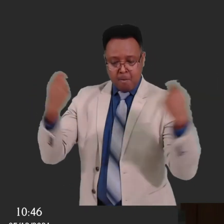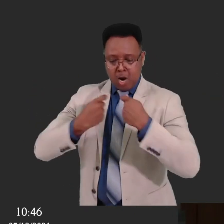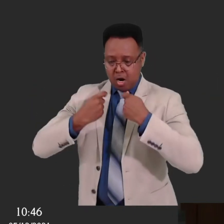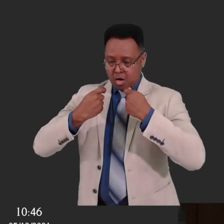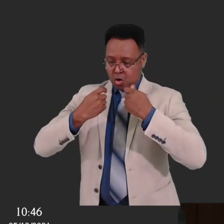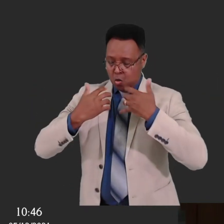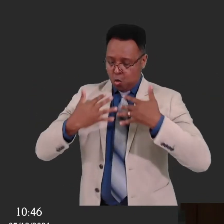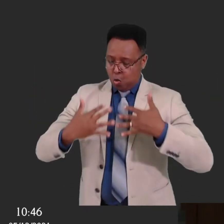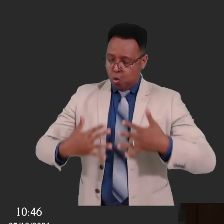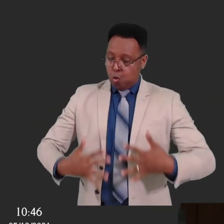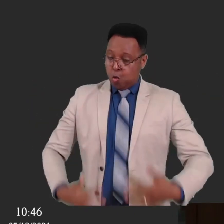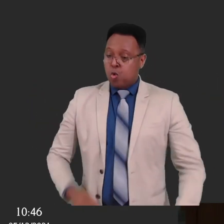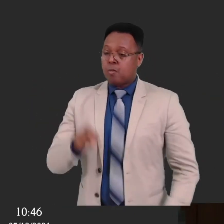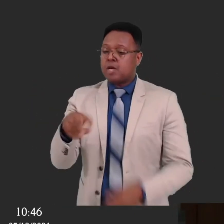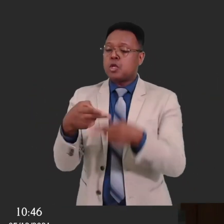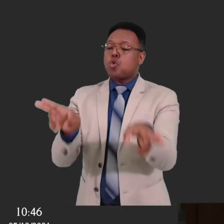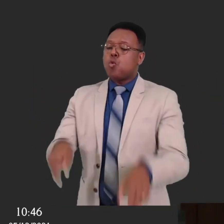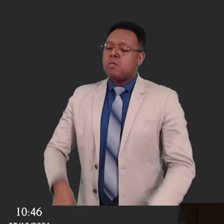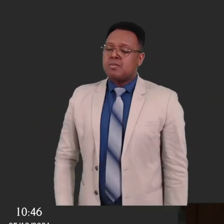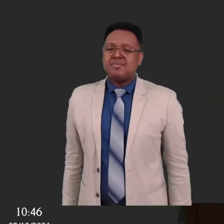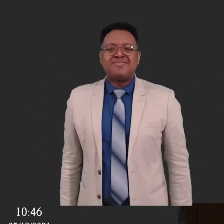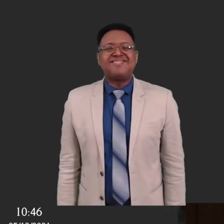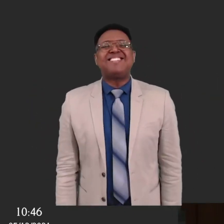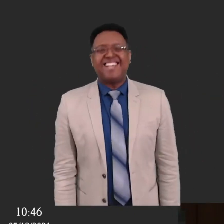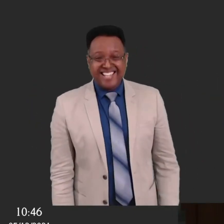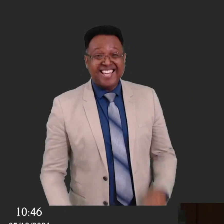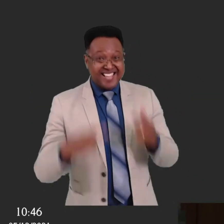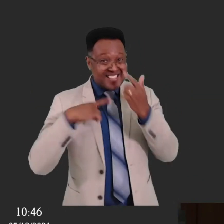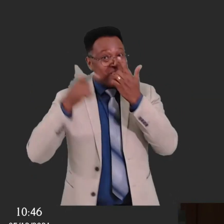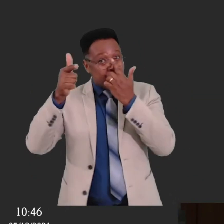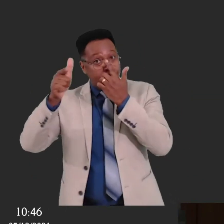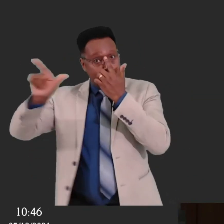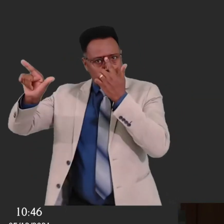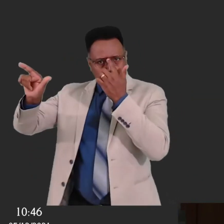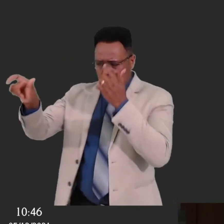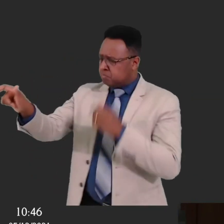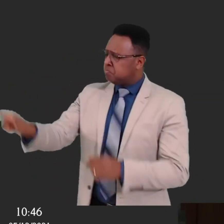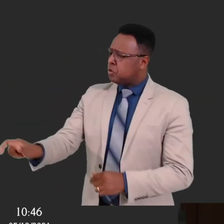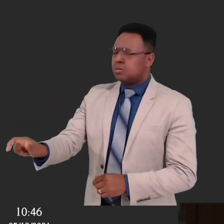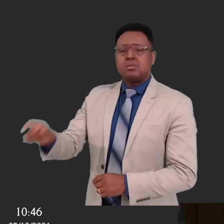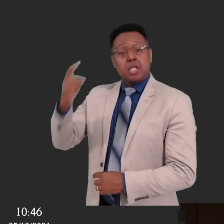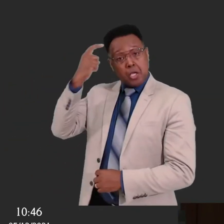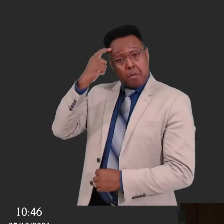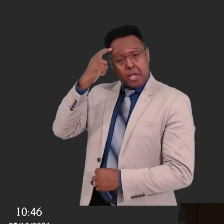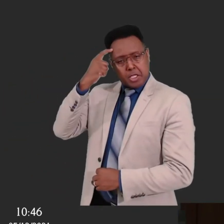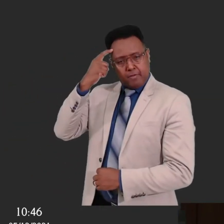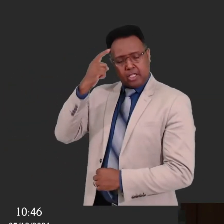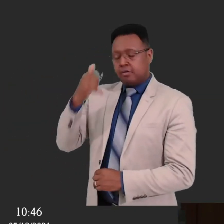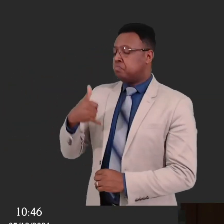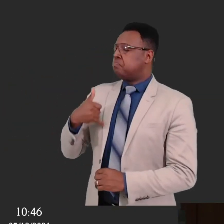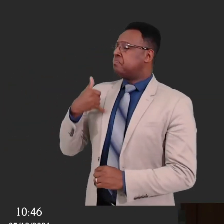Outro também achou que estava muito bem, e o Senhor Jesus falou: João, escreve para aquele outro,